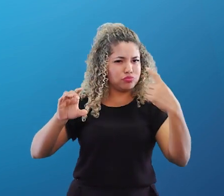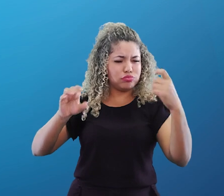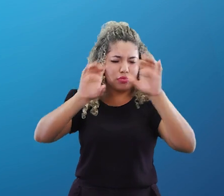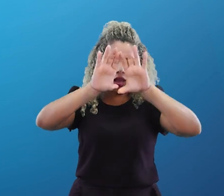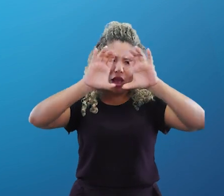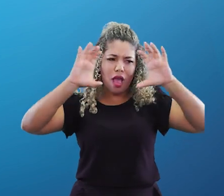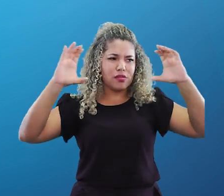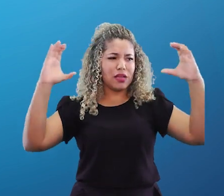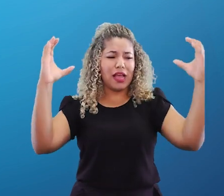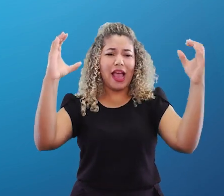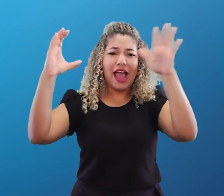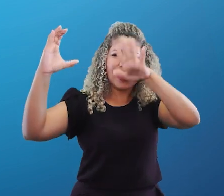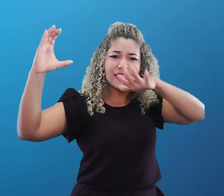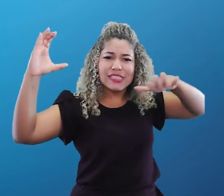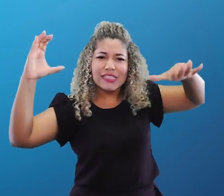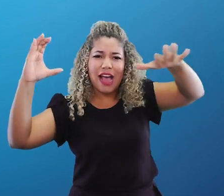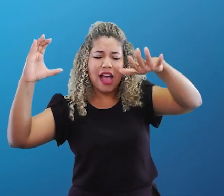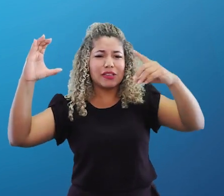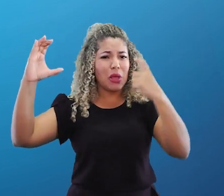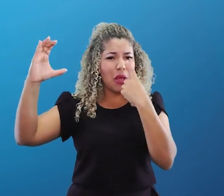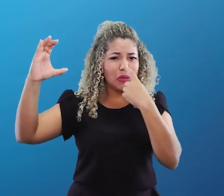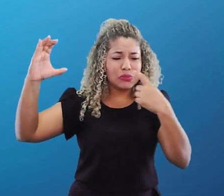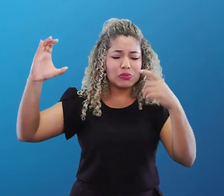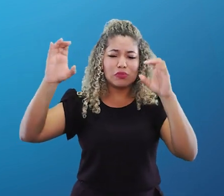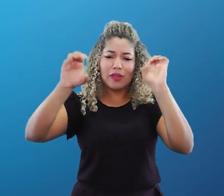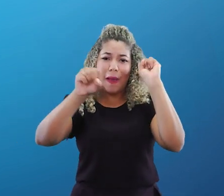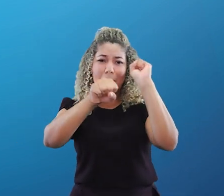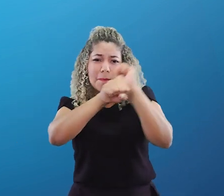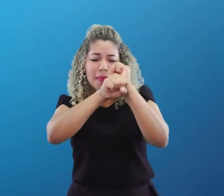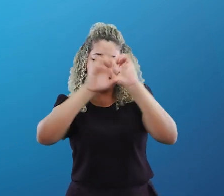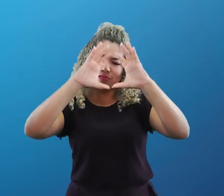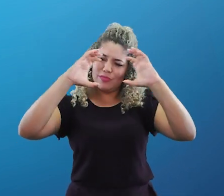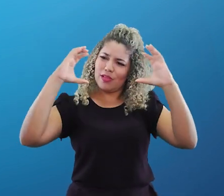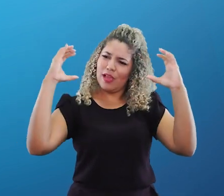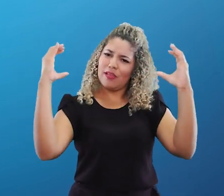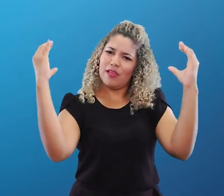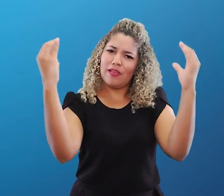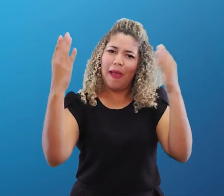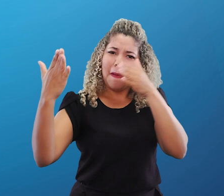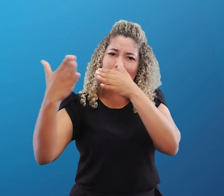camada inferior, dessa camada mais interna que está mais fria.